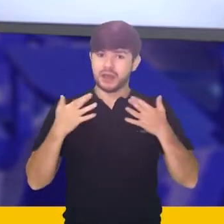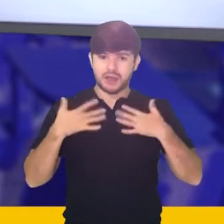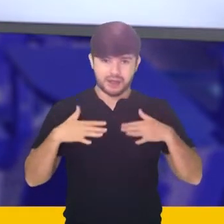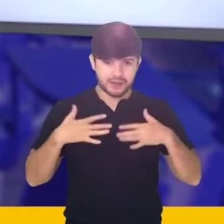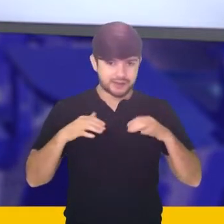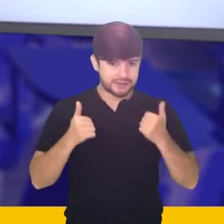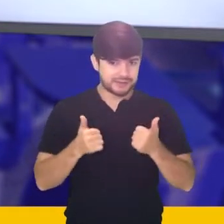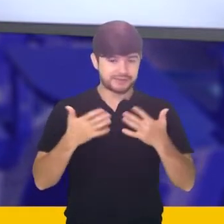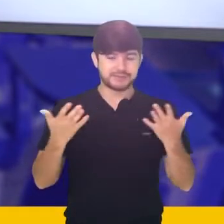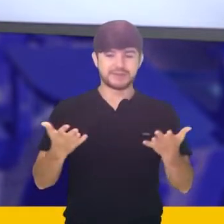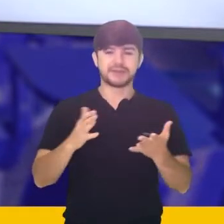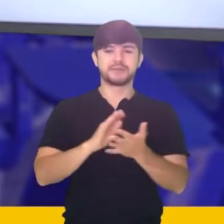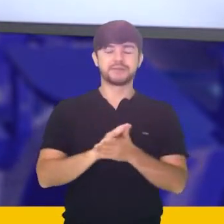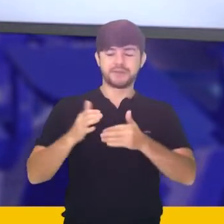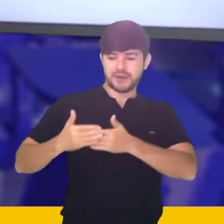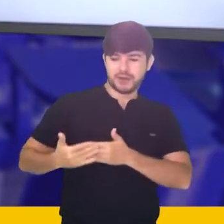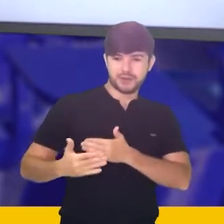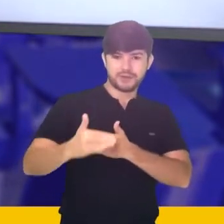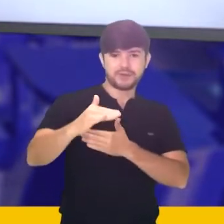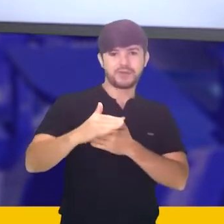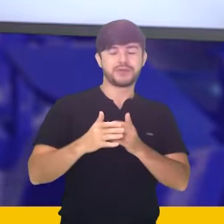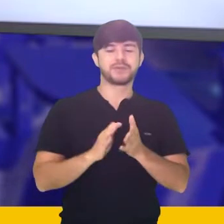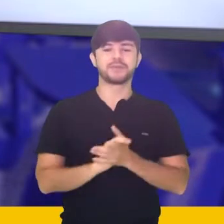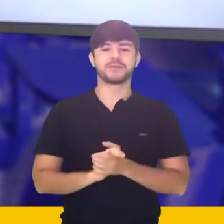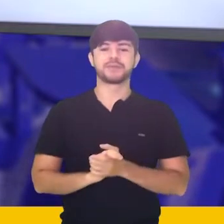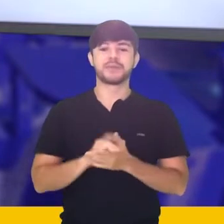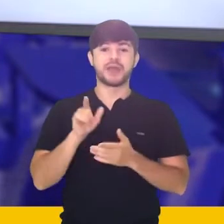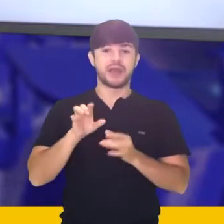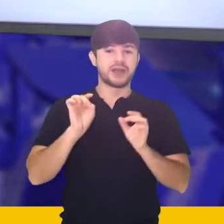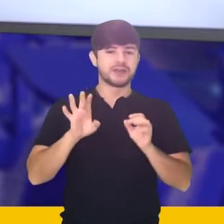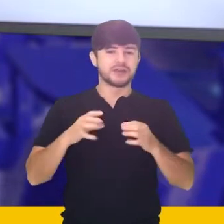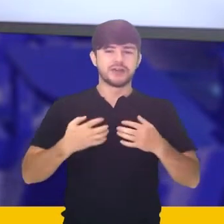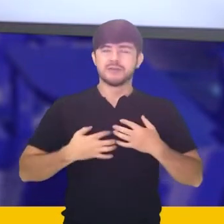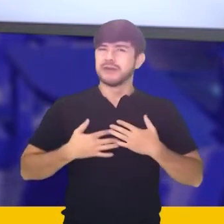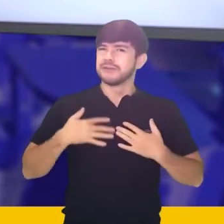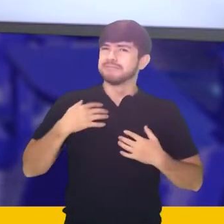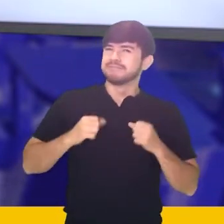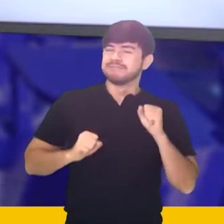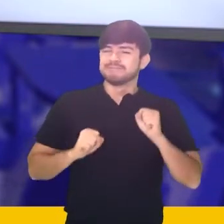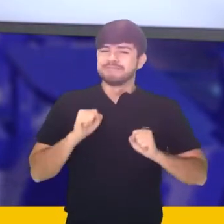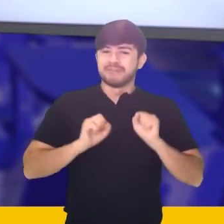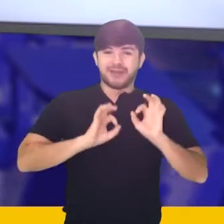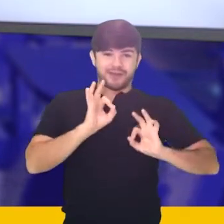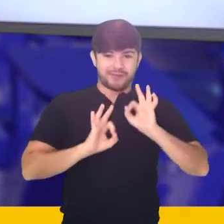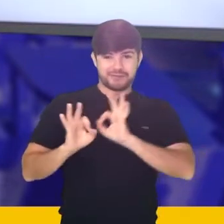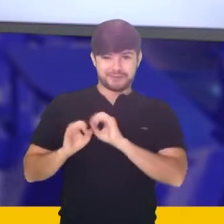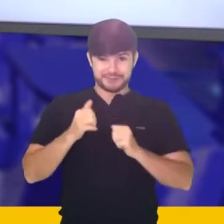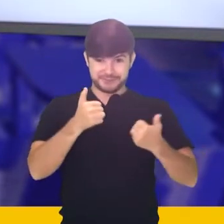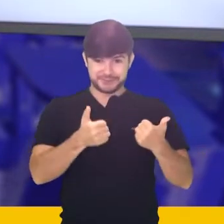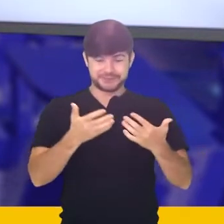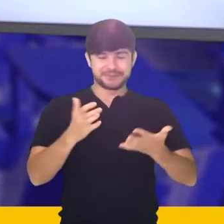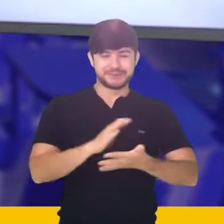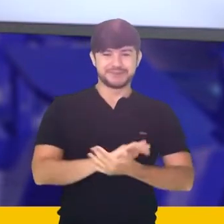Tranquilo? Vamos seguir. Nosso próximo passo, esse aqui era para aquecer e para trazer para atualidades, tá?